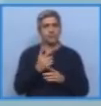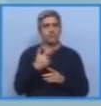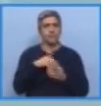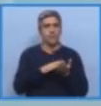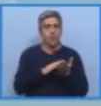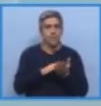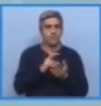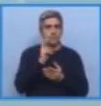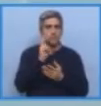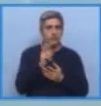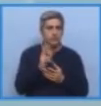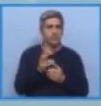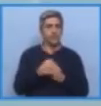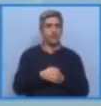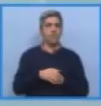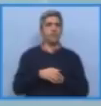provas mais tangíveis.